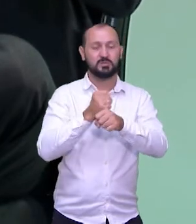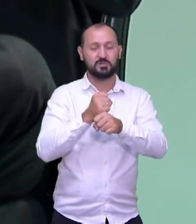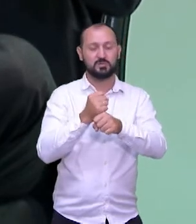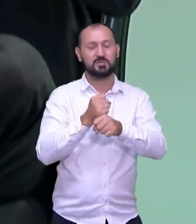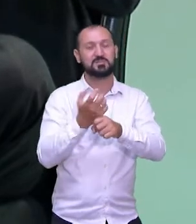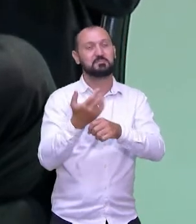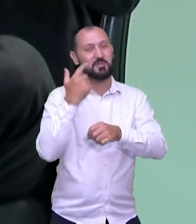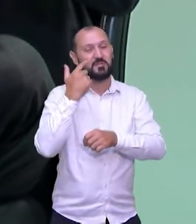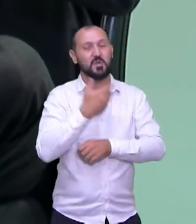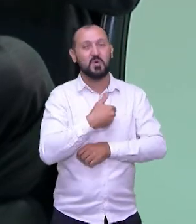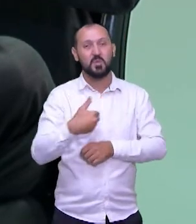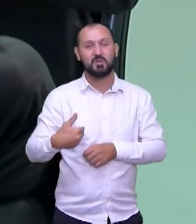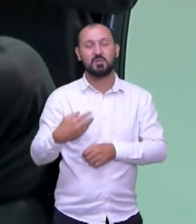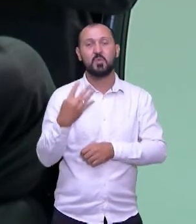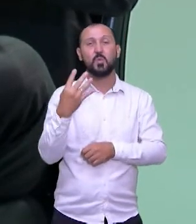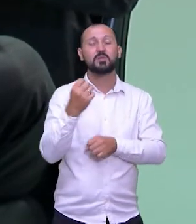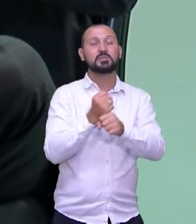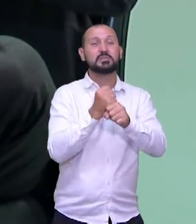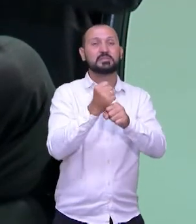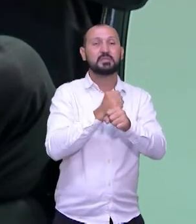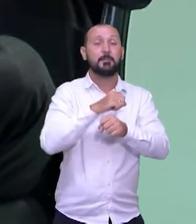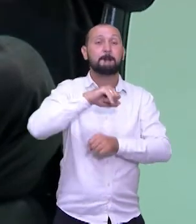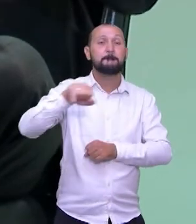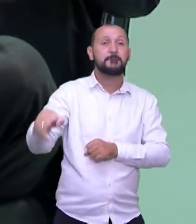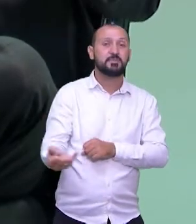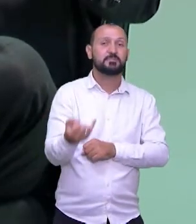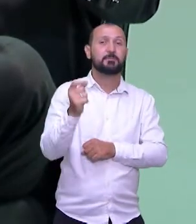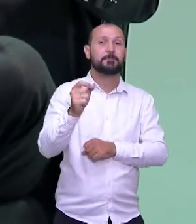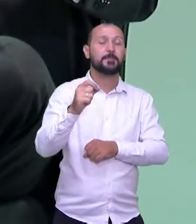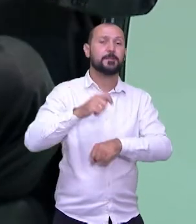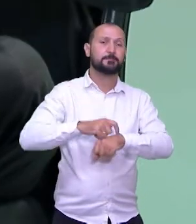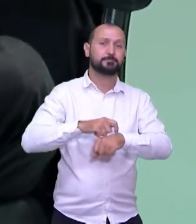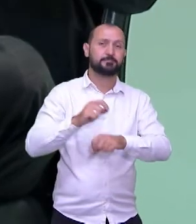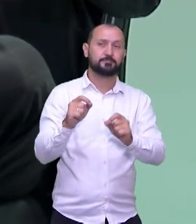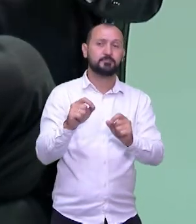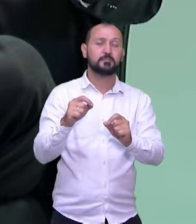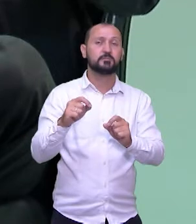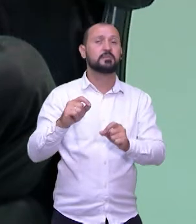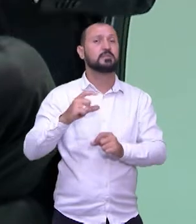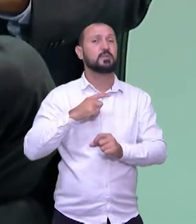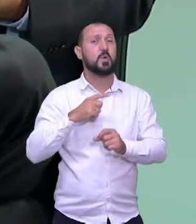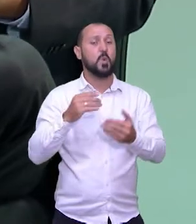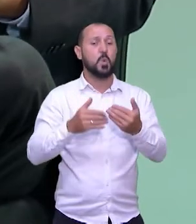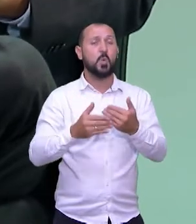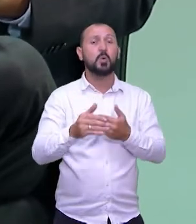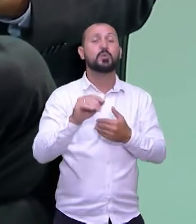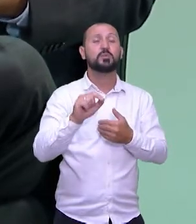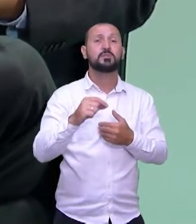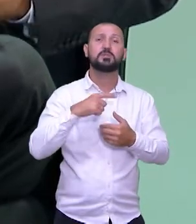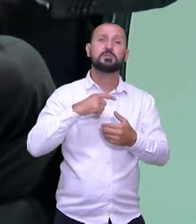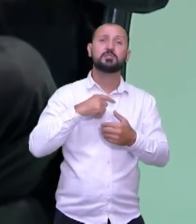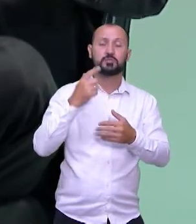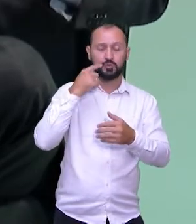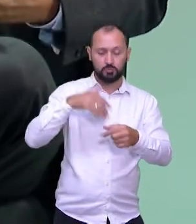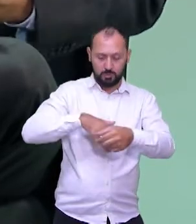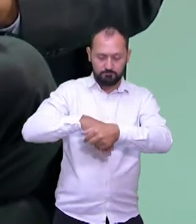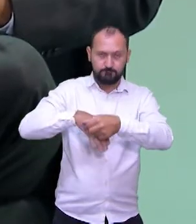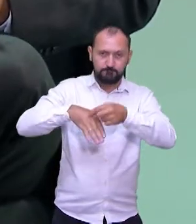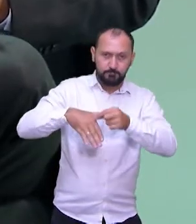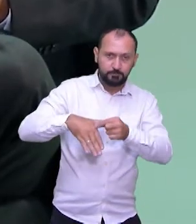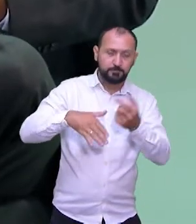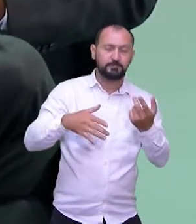para governar. Ele tem 4 anos para aproveitar a oportunidade que existe hoje em cima de uma